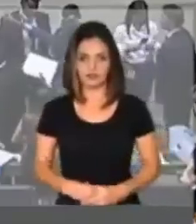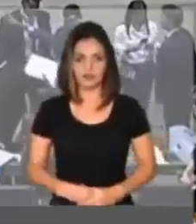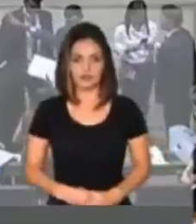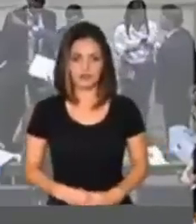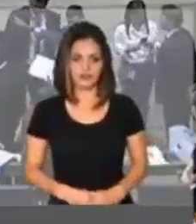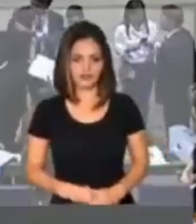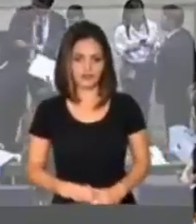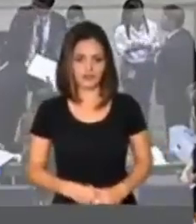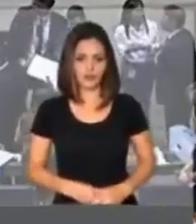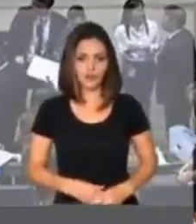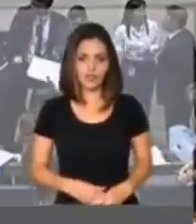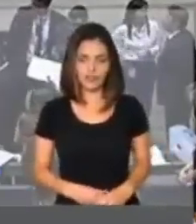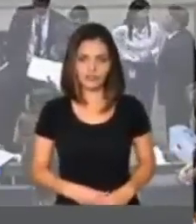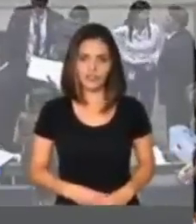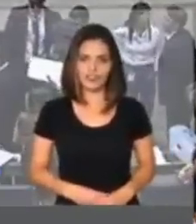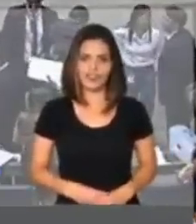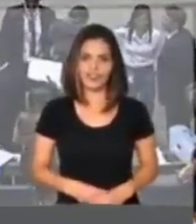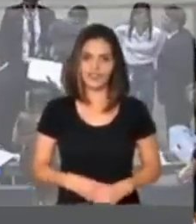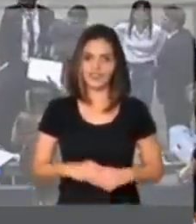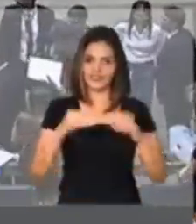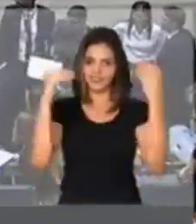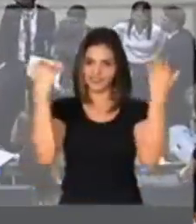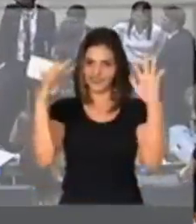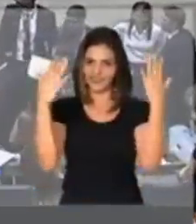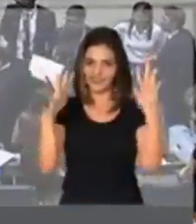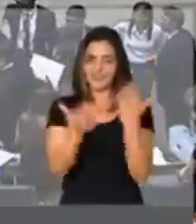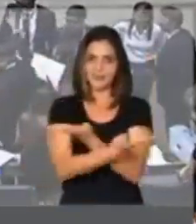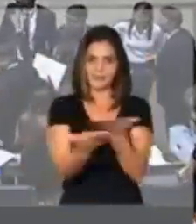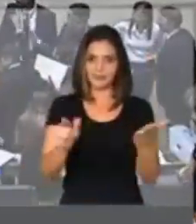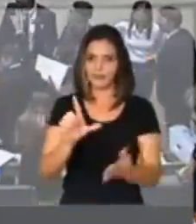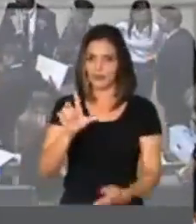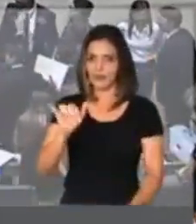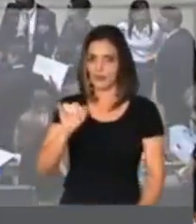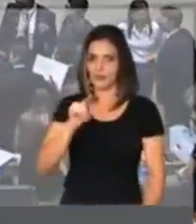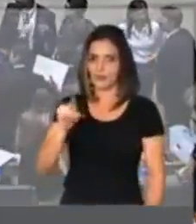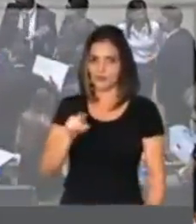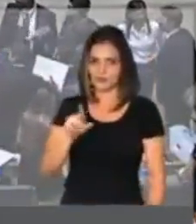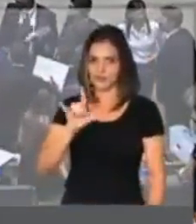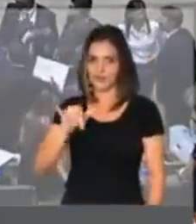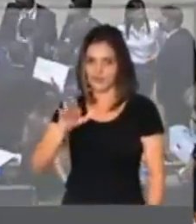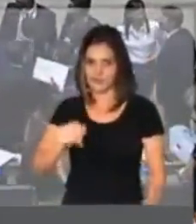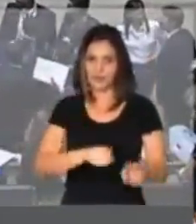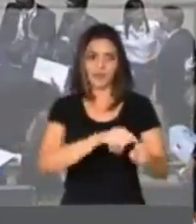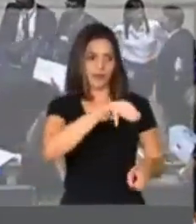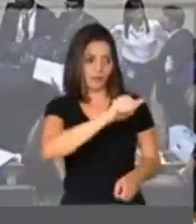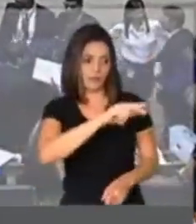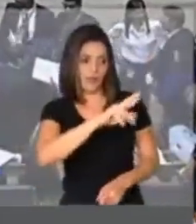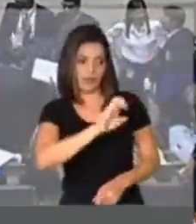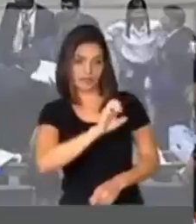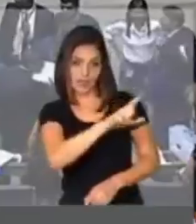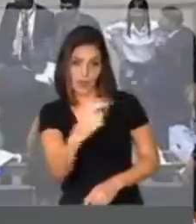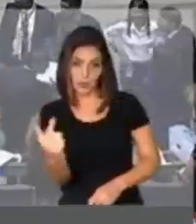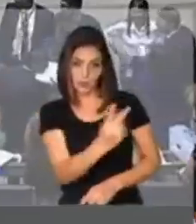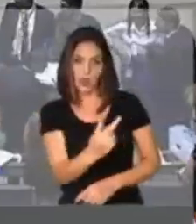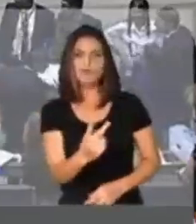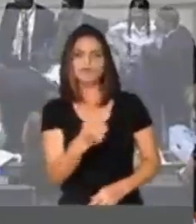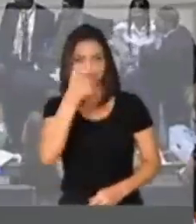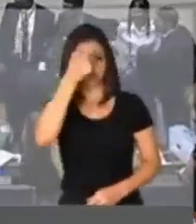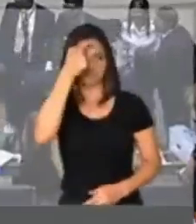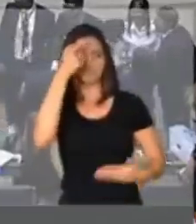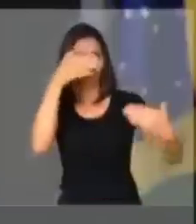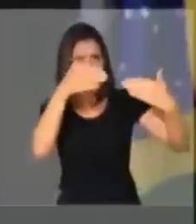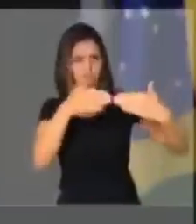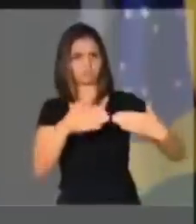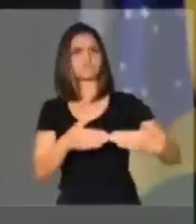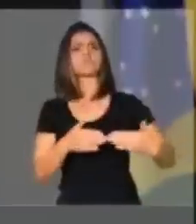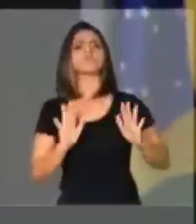aqui parabenizar o deputado Marcel Van Hatten e o deputado Luiz Lima também pela postura absolutamente coerente. Não